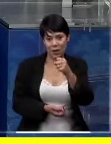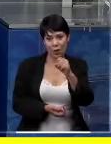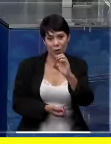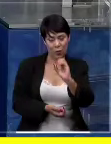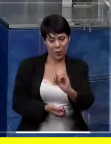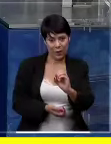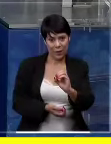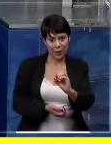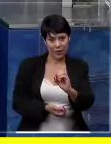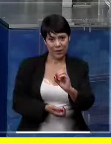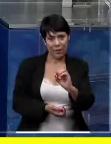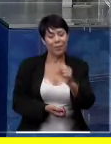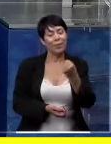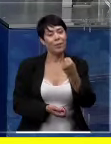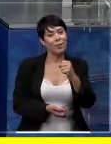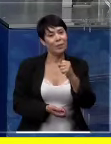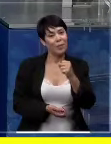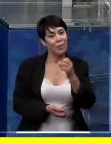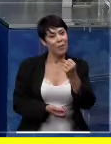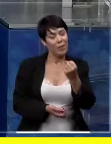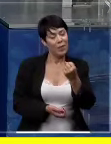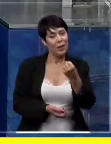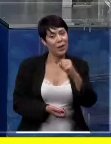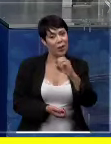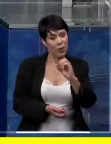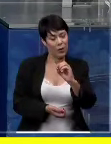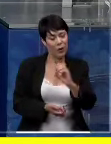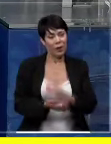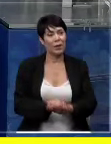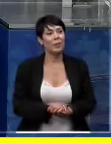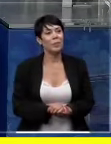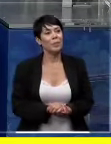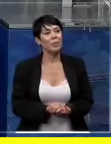80. Branca, 80.